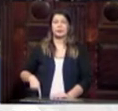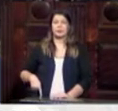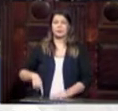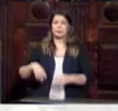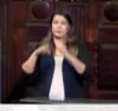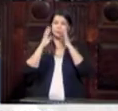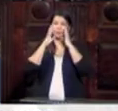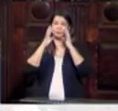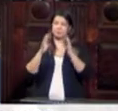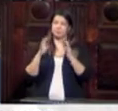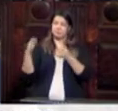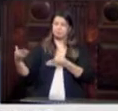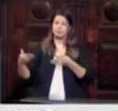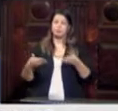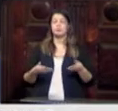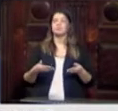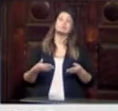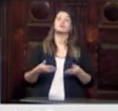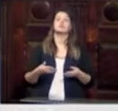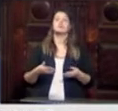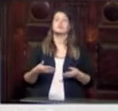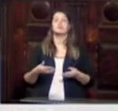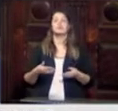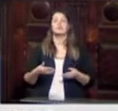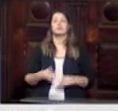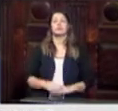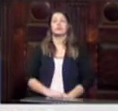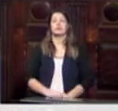atendendo à sua convocação,